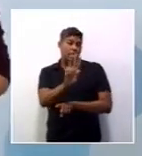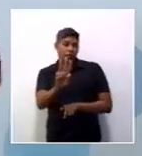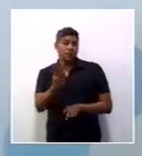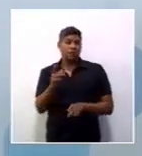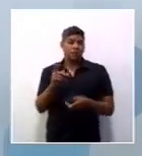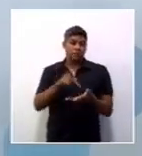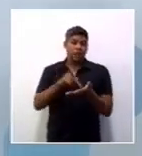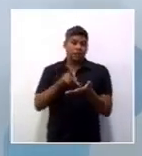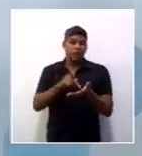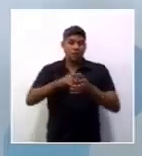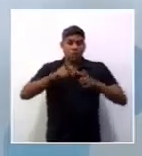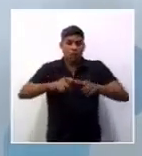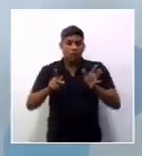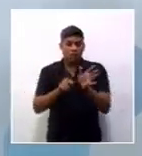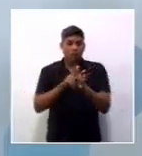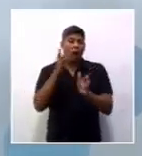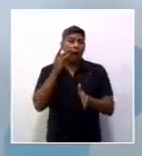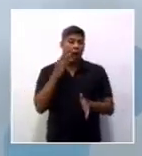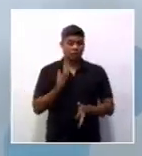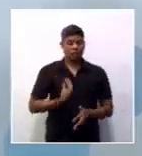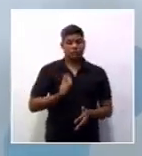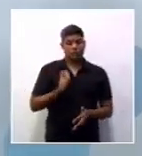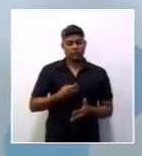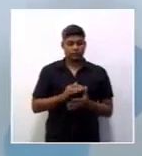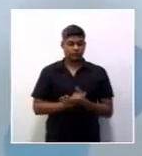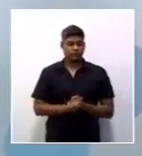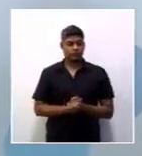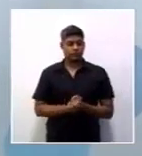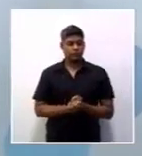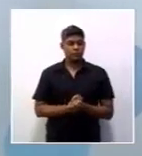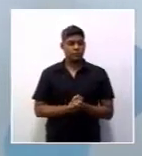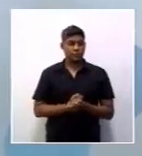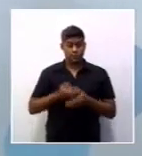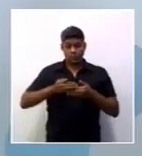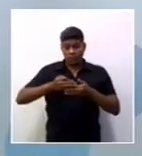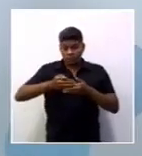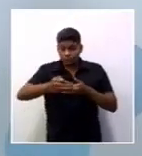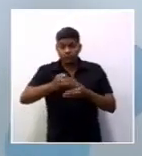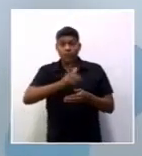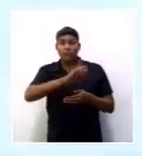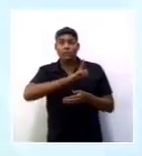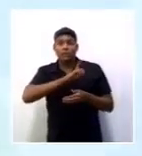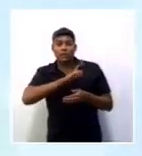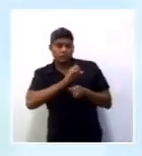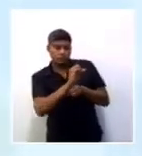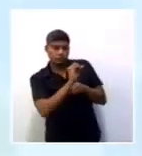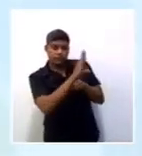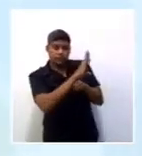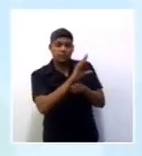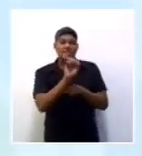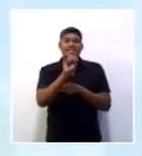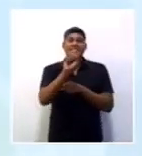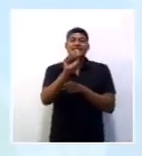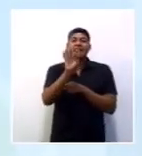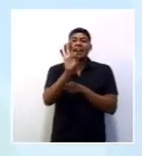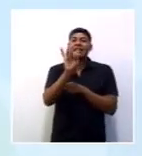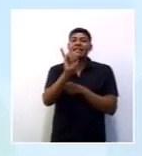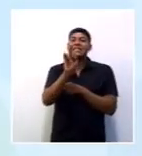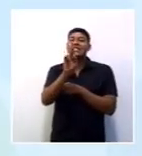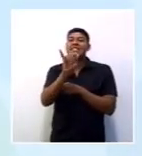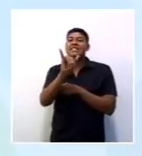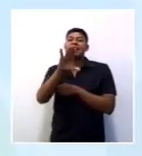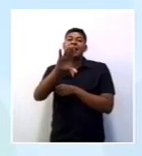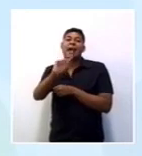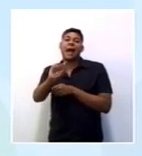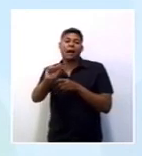está no lugar onde você achava que você estava. Tá? A próxima que a gente tem é a satírica. A satírica é